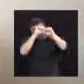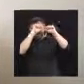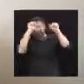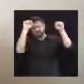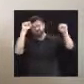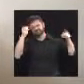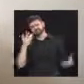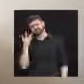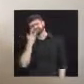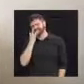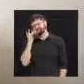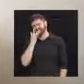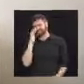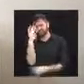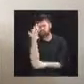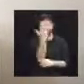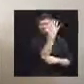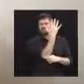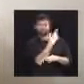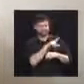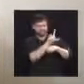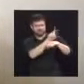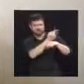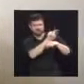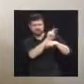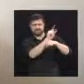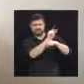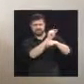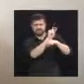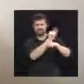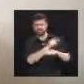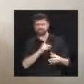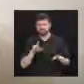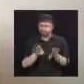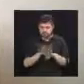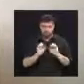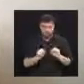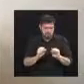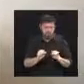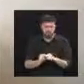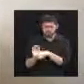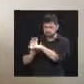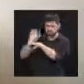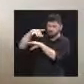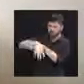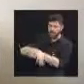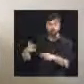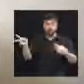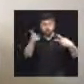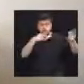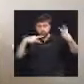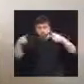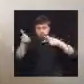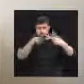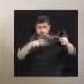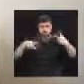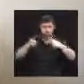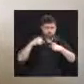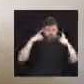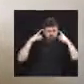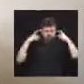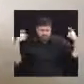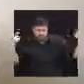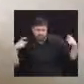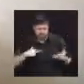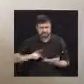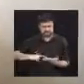no meio da natureza? Então você pode ter canto de pássaros, pode ser água, pode ser barulho do vento, pode ser